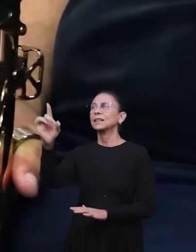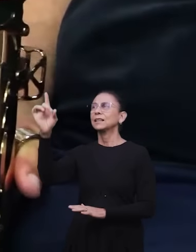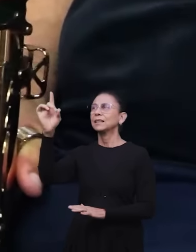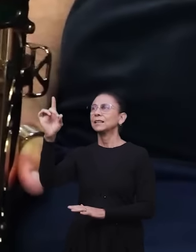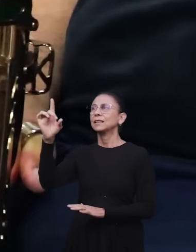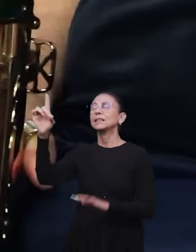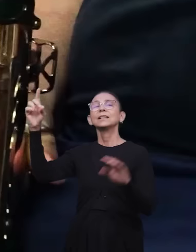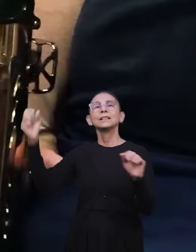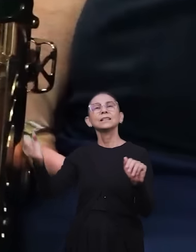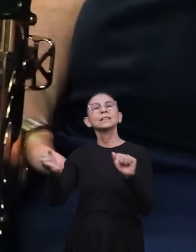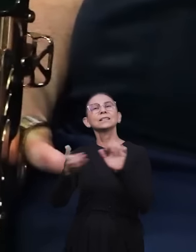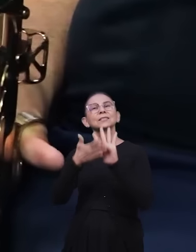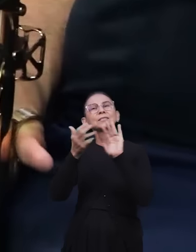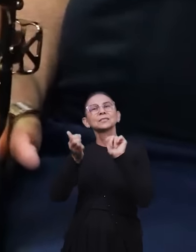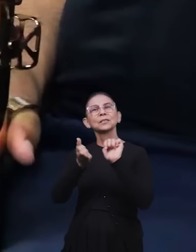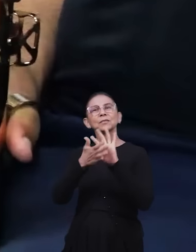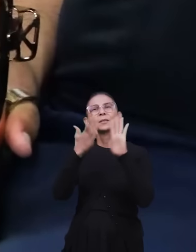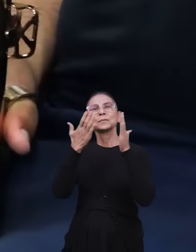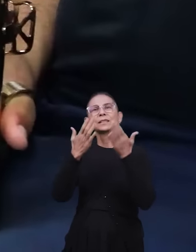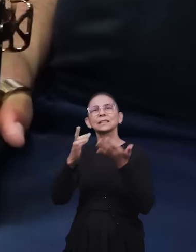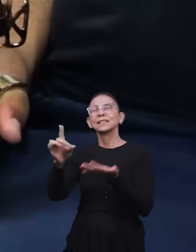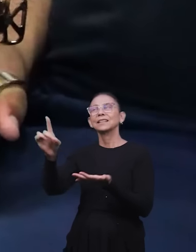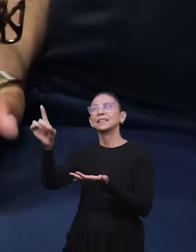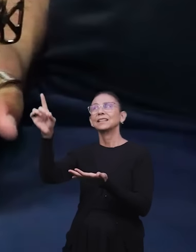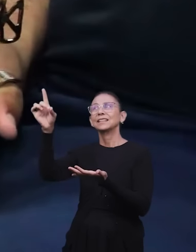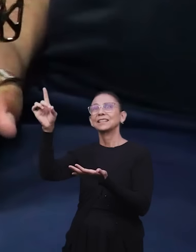Deus, louvemos a